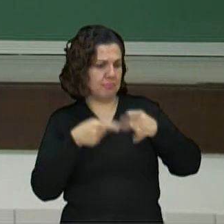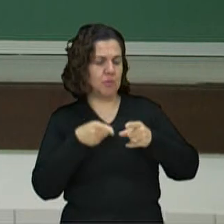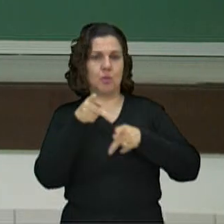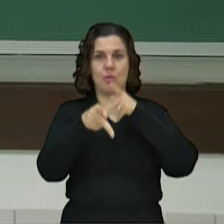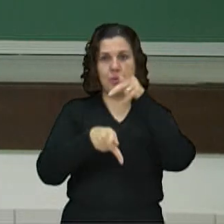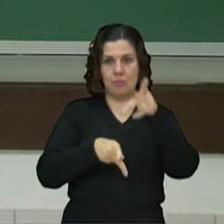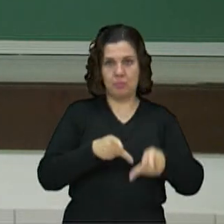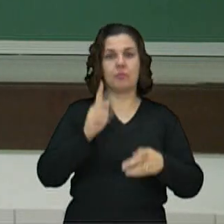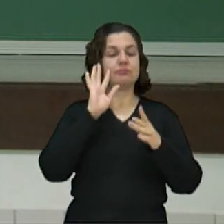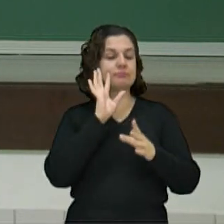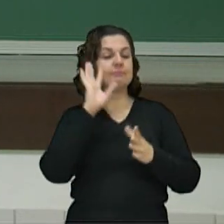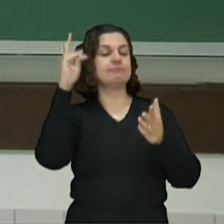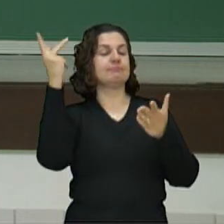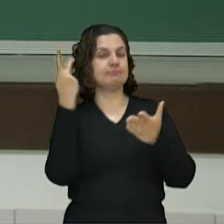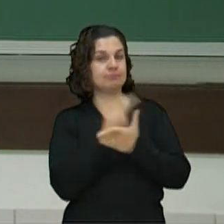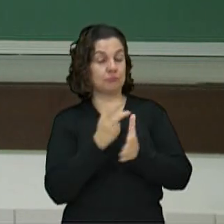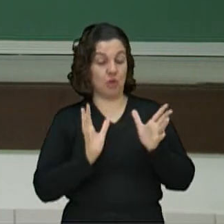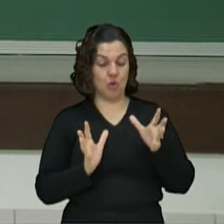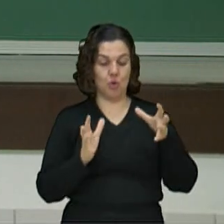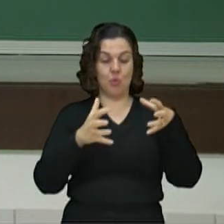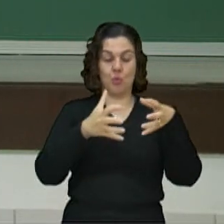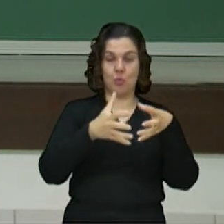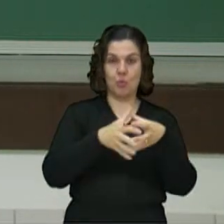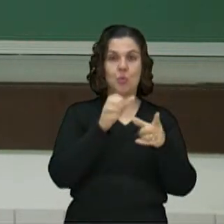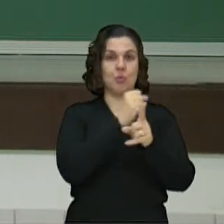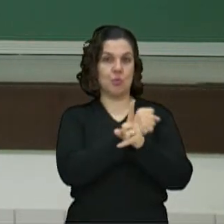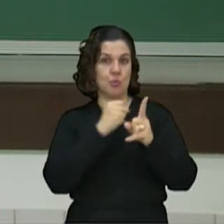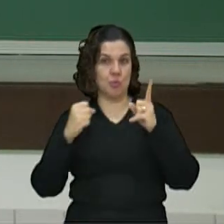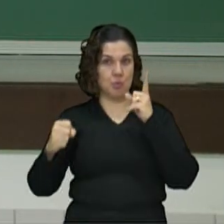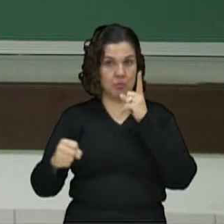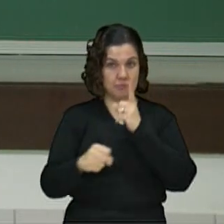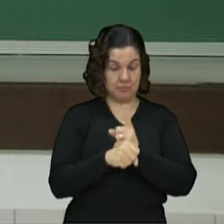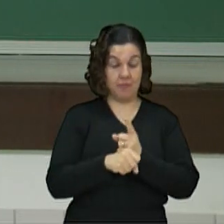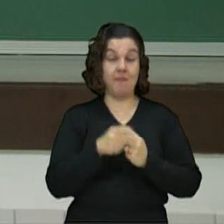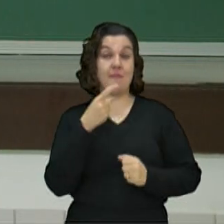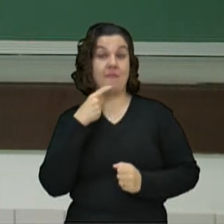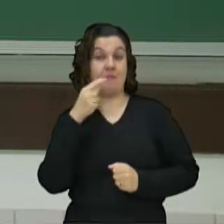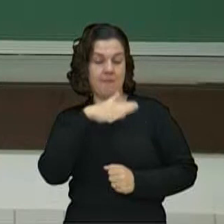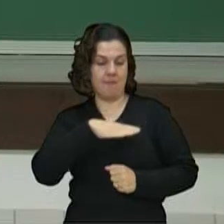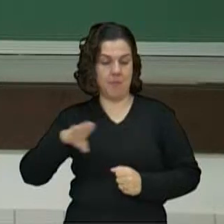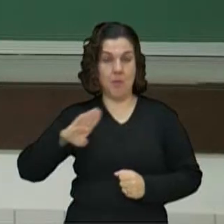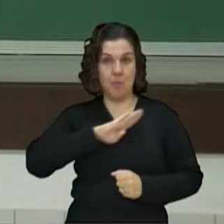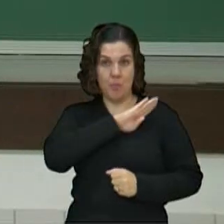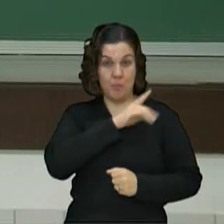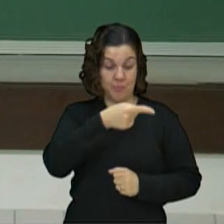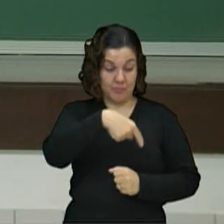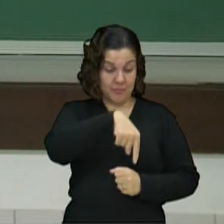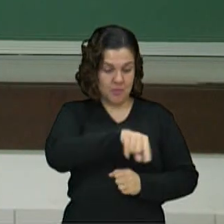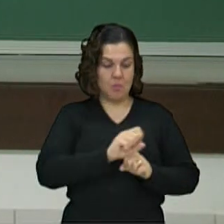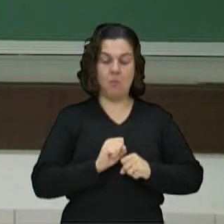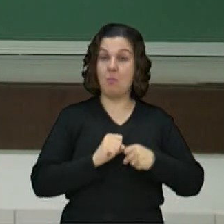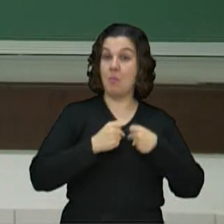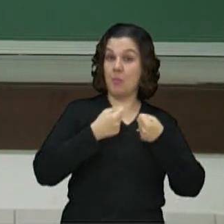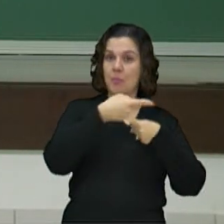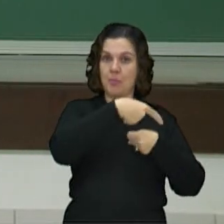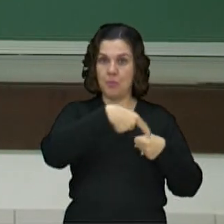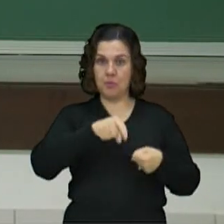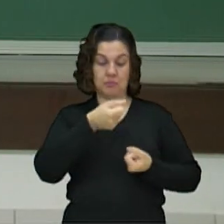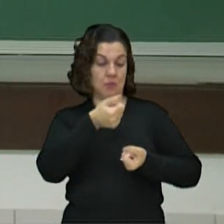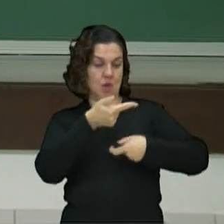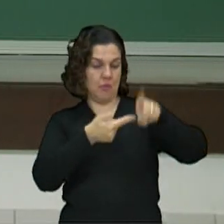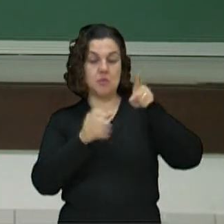populares levaram o grupo socialistas dos bolcheviques ao poder naquela revolução de outubro